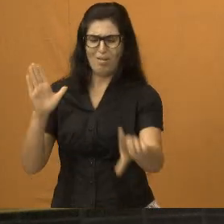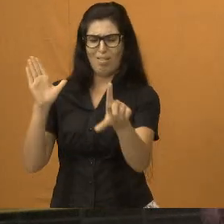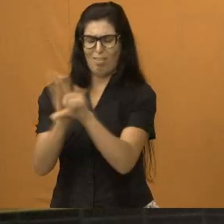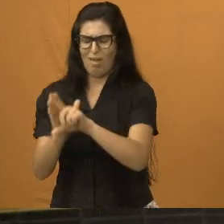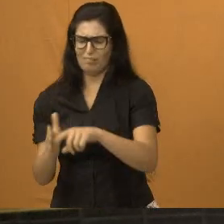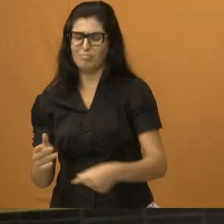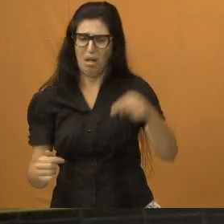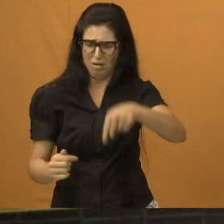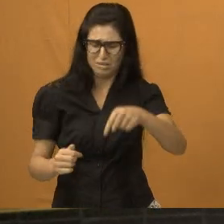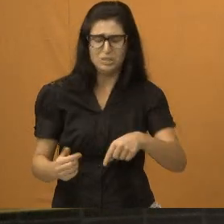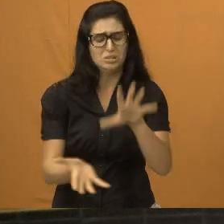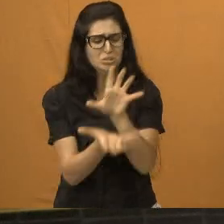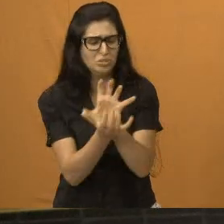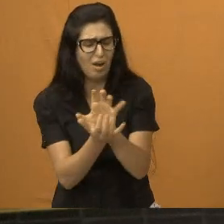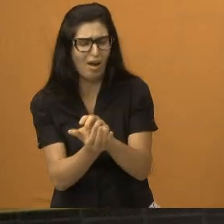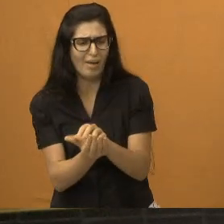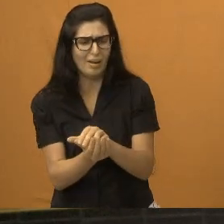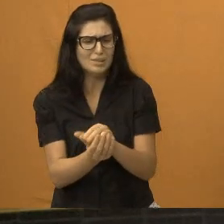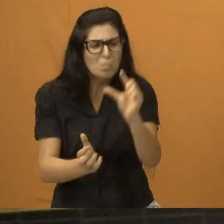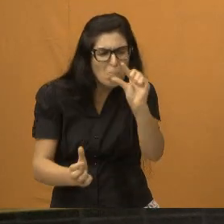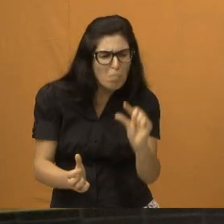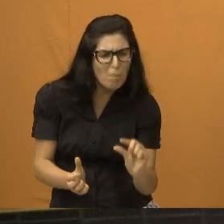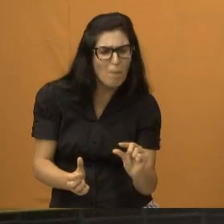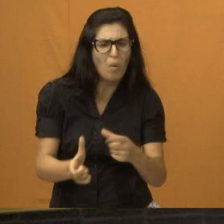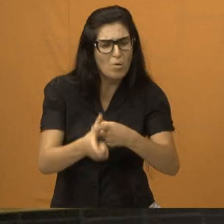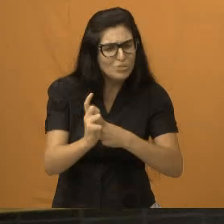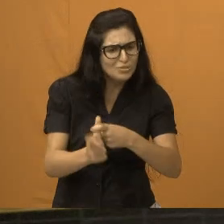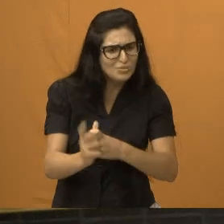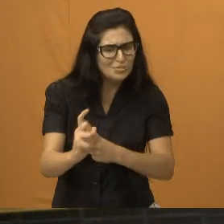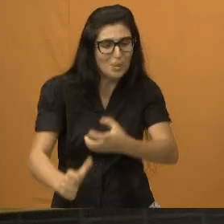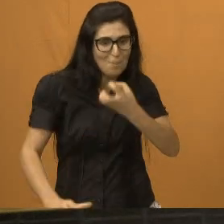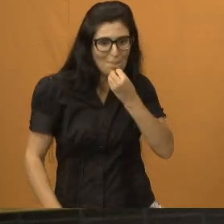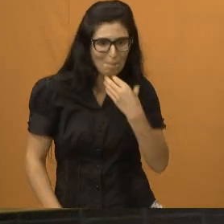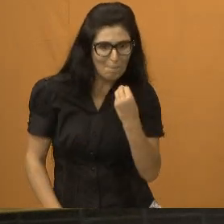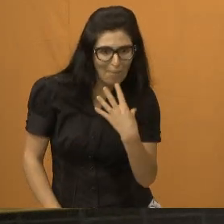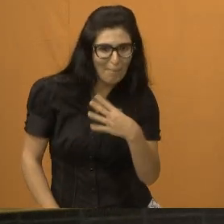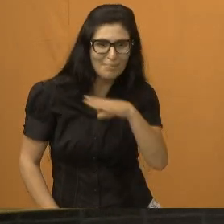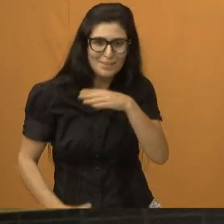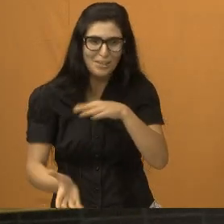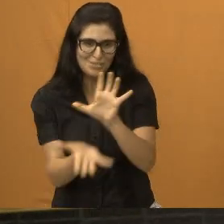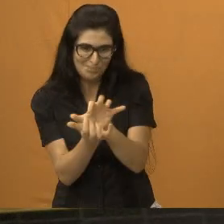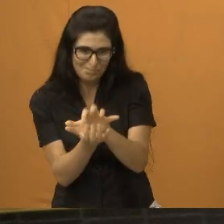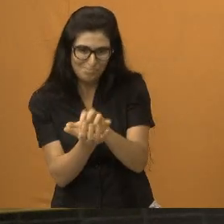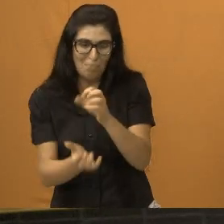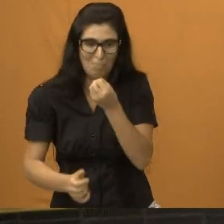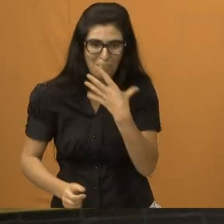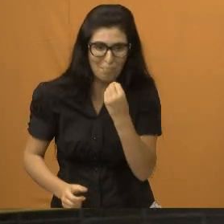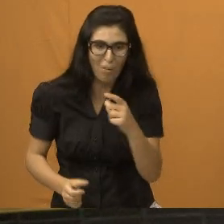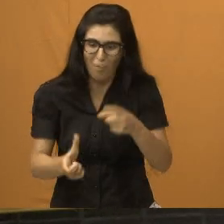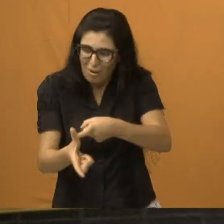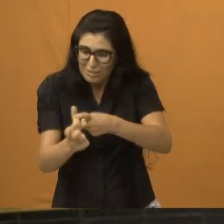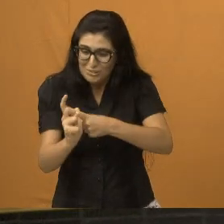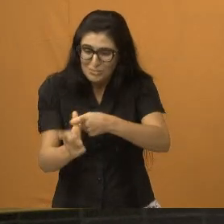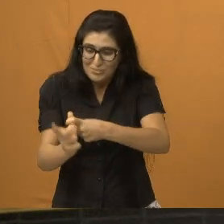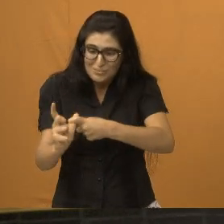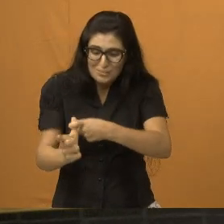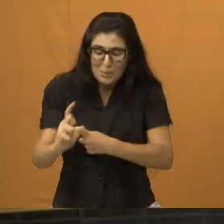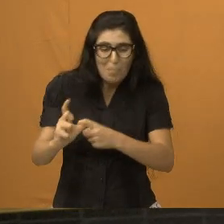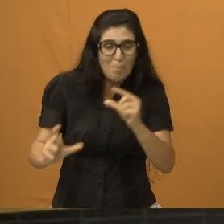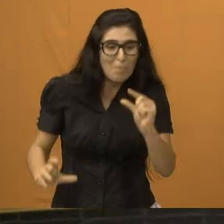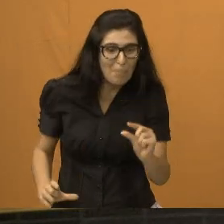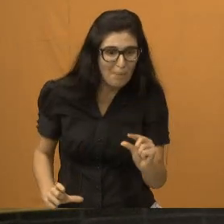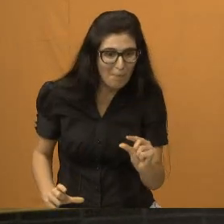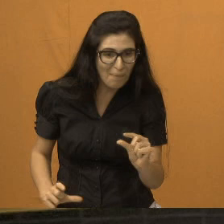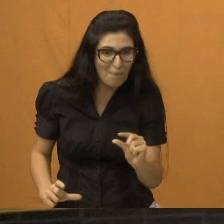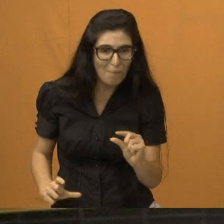E nós estamos bem abaixo desse processo. Então, até vem a demonstrar a condição hoje que nós estamos, né, o município de Jacareí